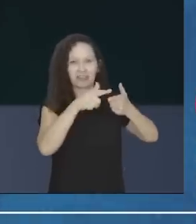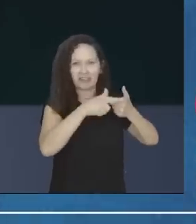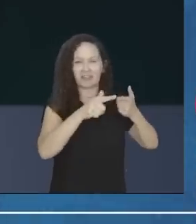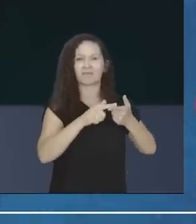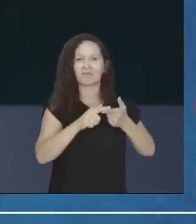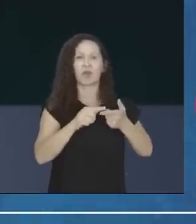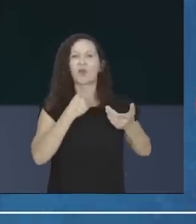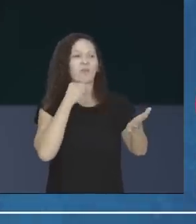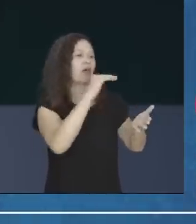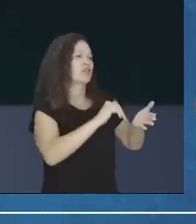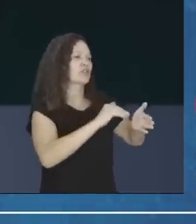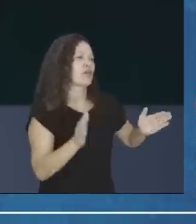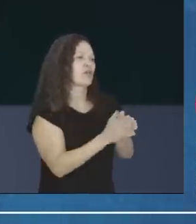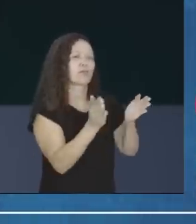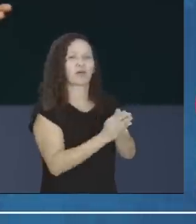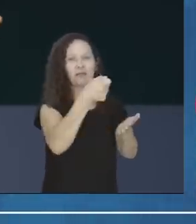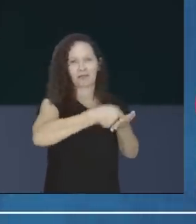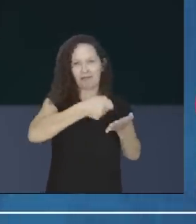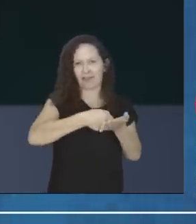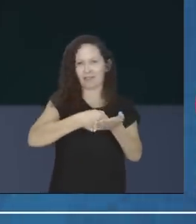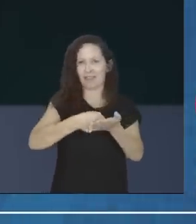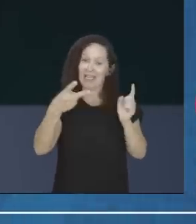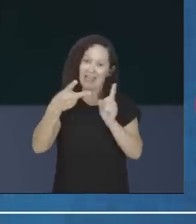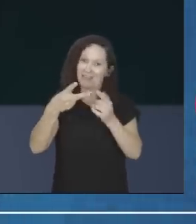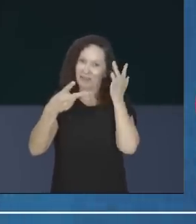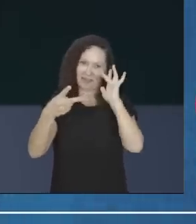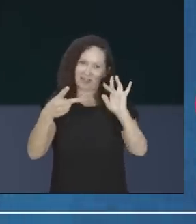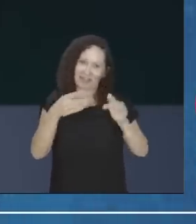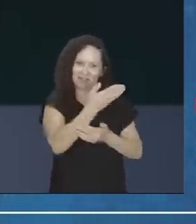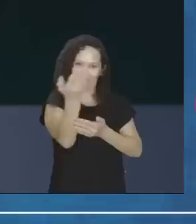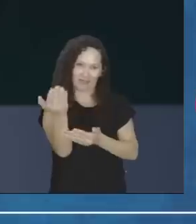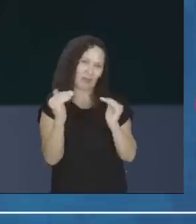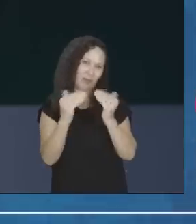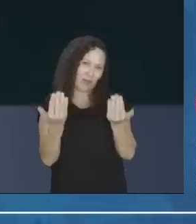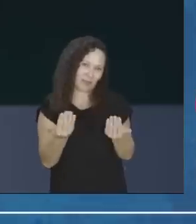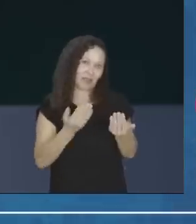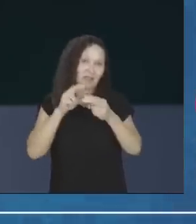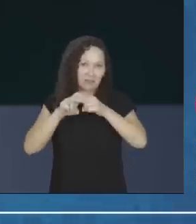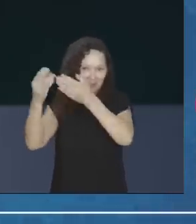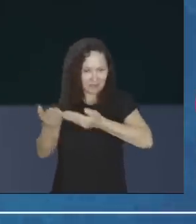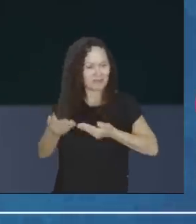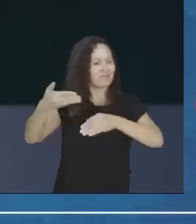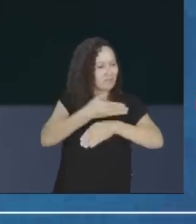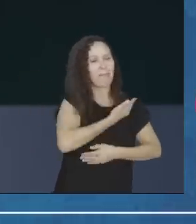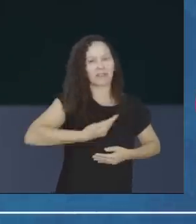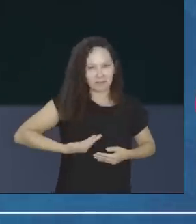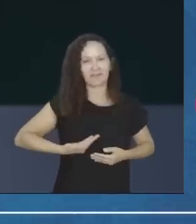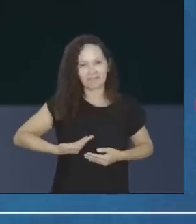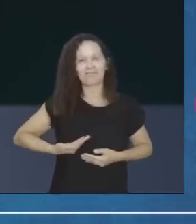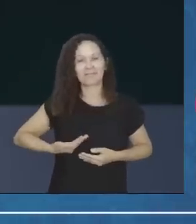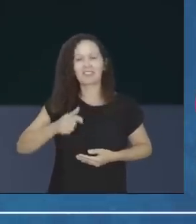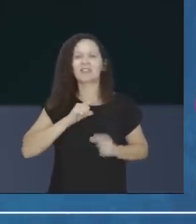pobre do orçamento, eu não sei se essa segunda parte muita gente concorda. Eu concordo, por isso que eu vim para um governo que tem essa. Que tem